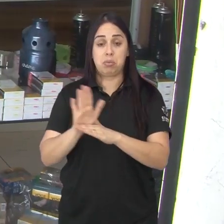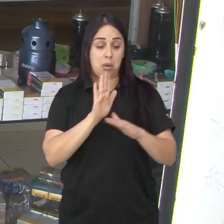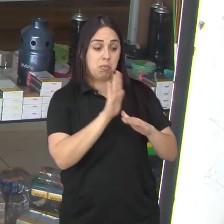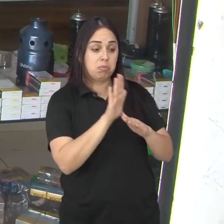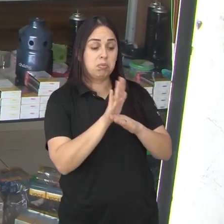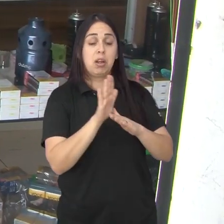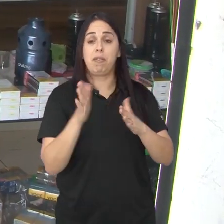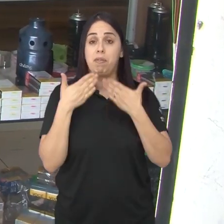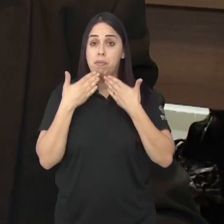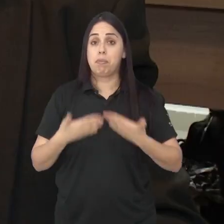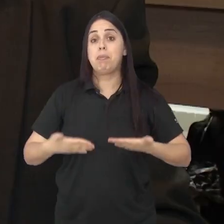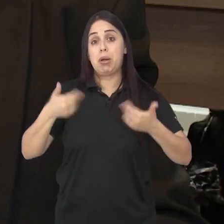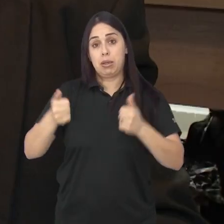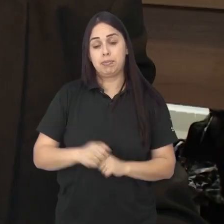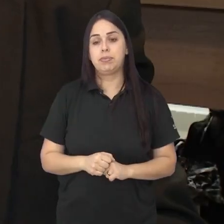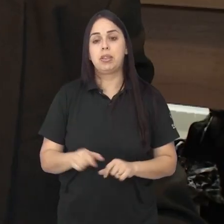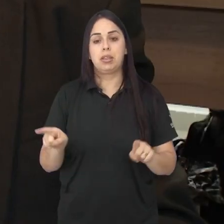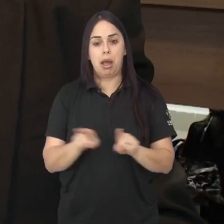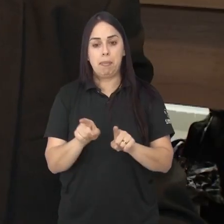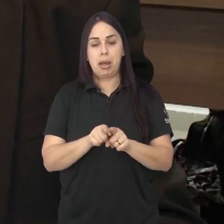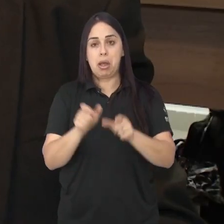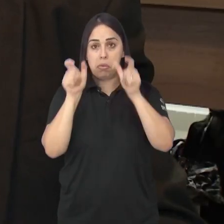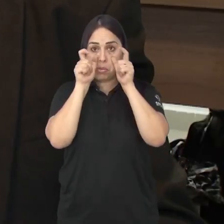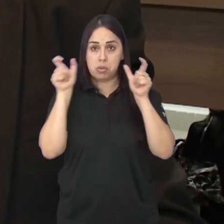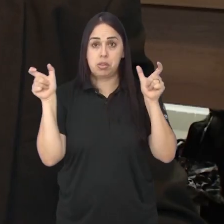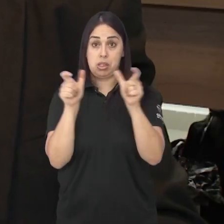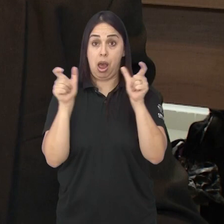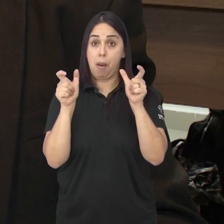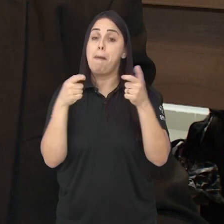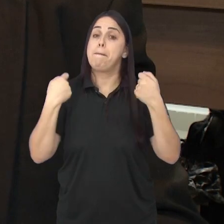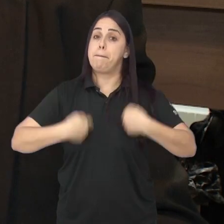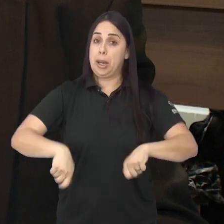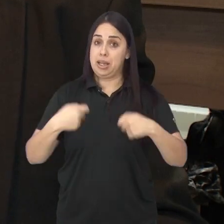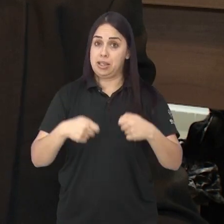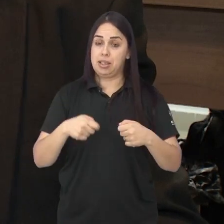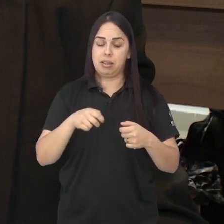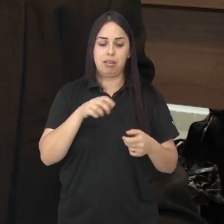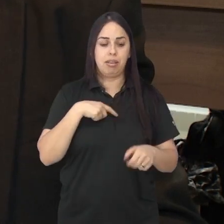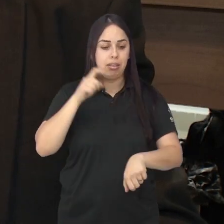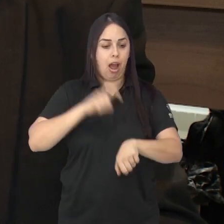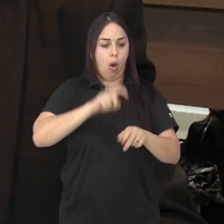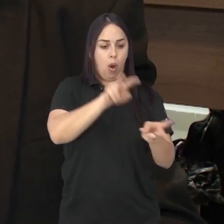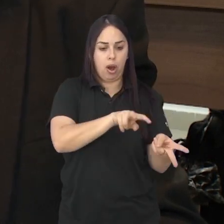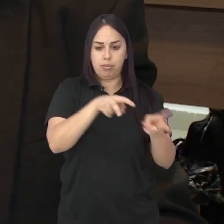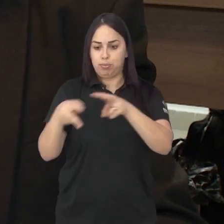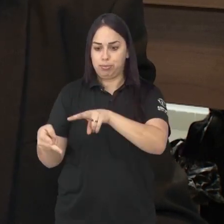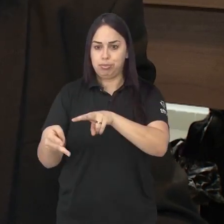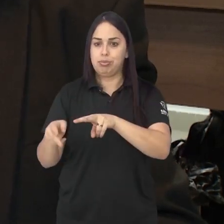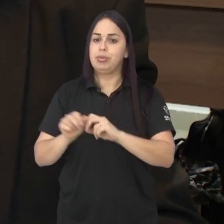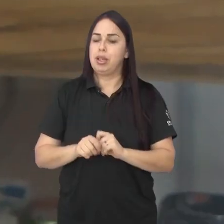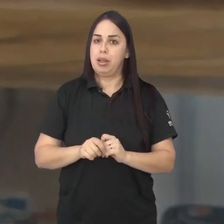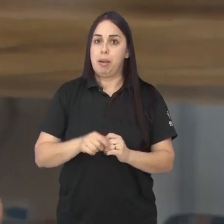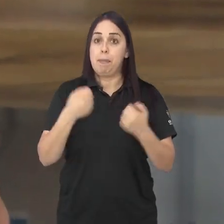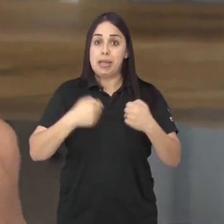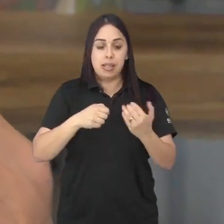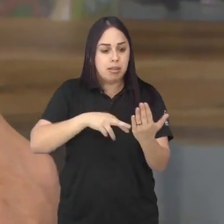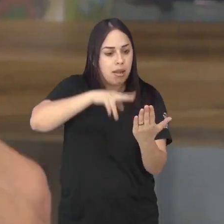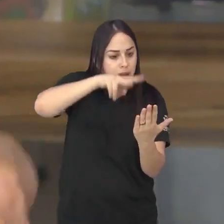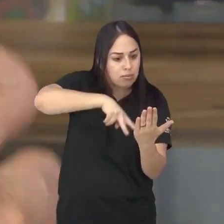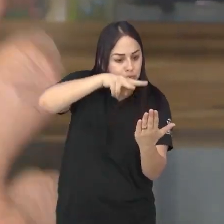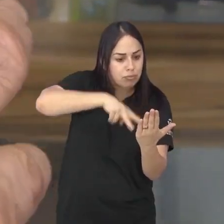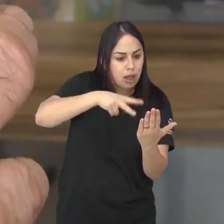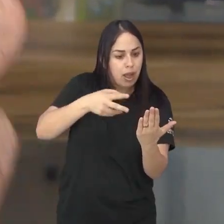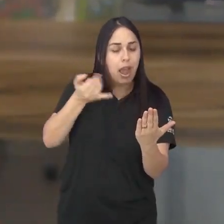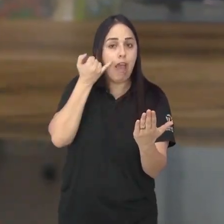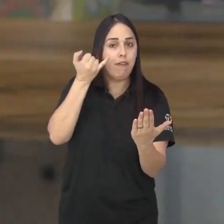as relações de venda. E ele alerta ainda que os usuários precisam ter atenção ao fazer uma transferência bancária. Conferir os